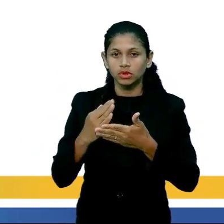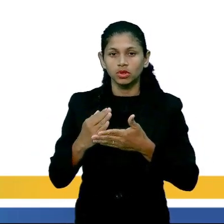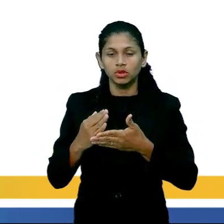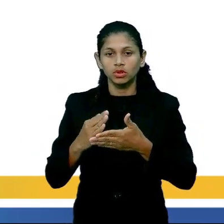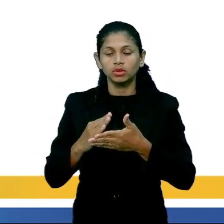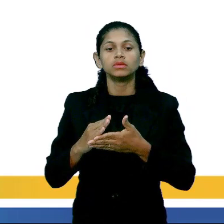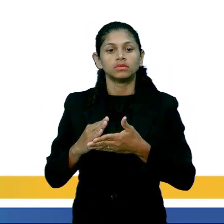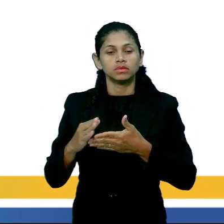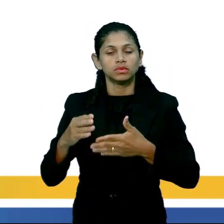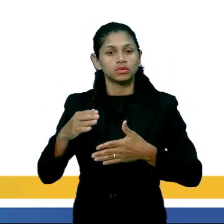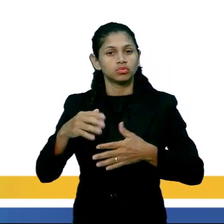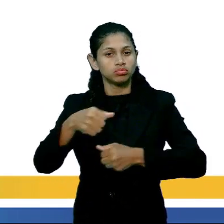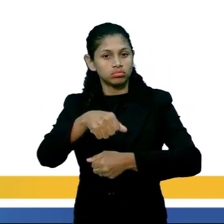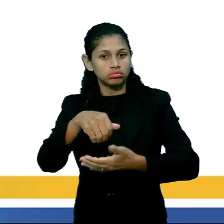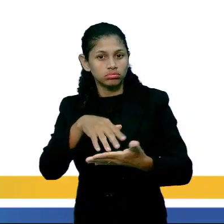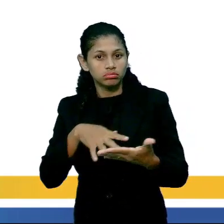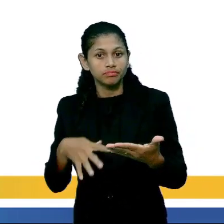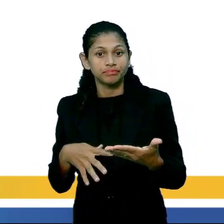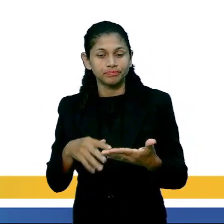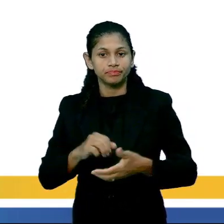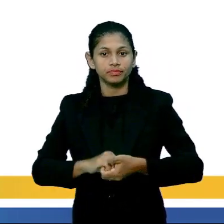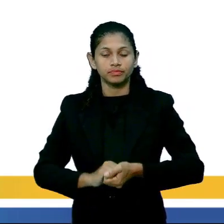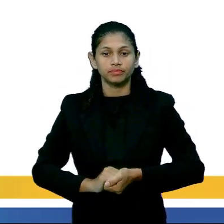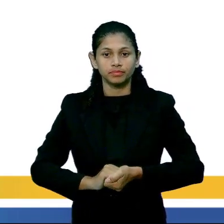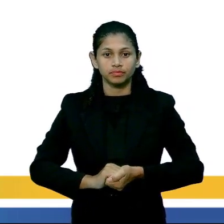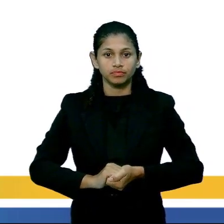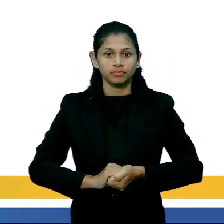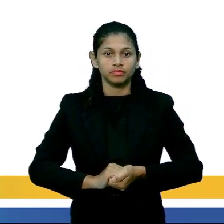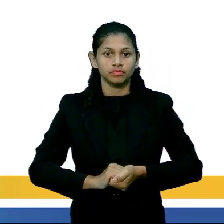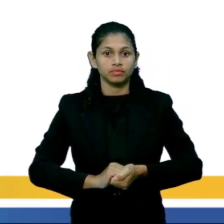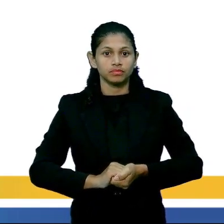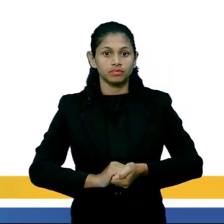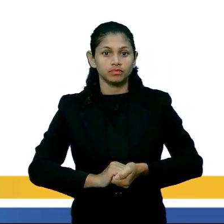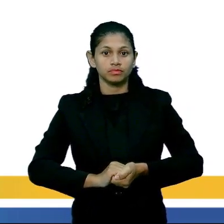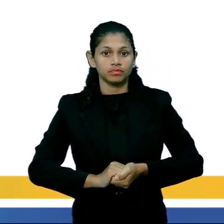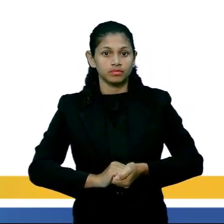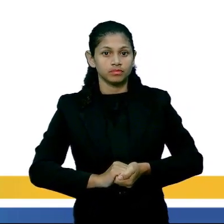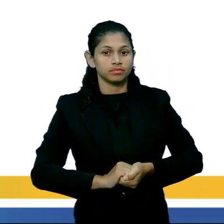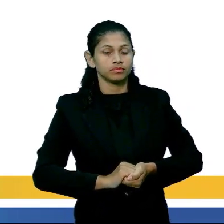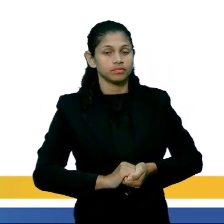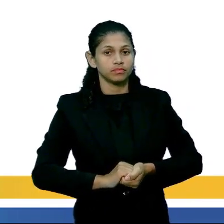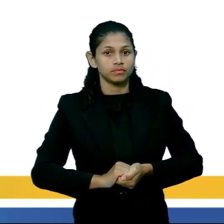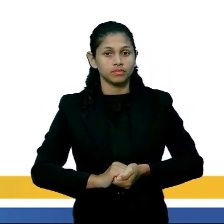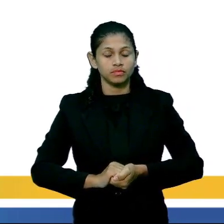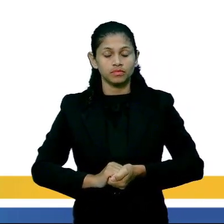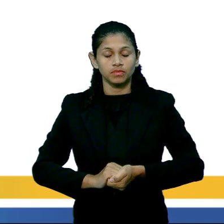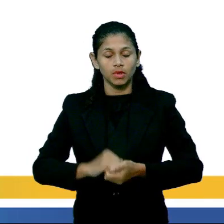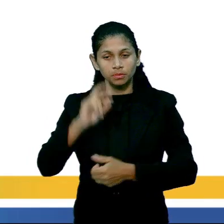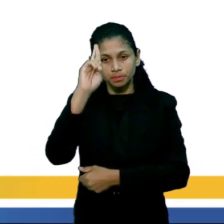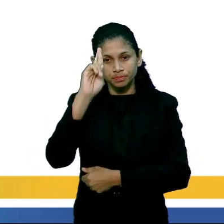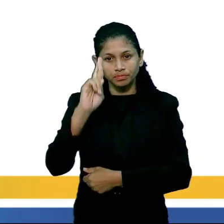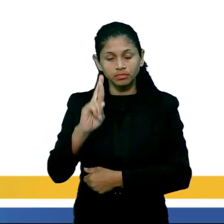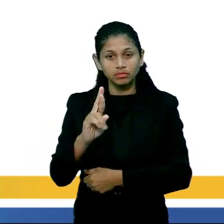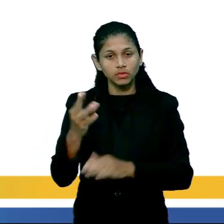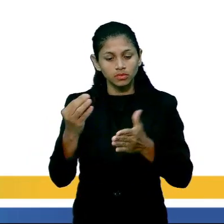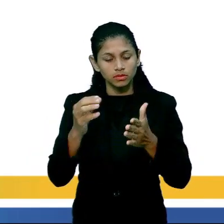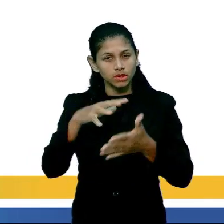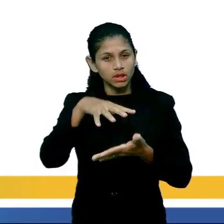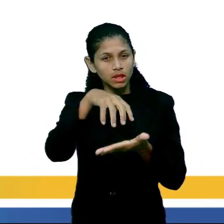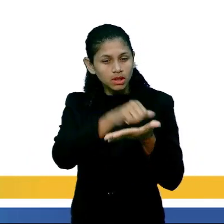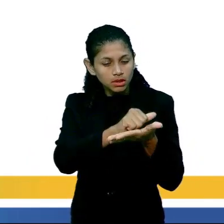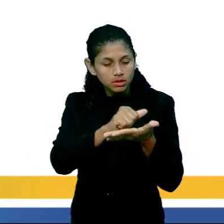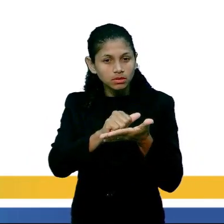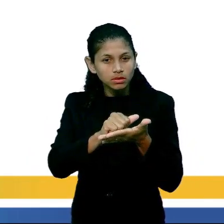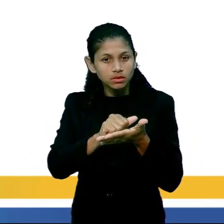atividades uma Assessoria uma desculpa um assessorista registra tanto número de